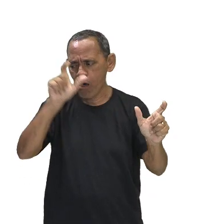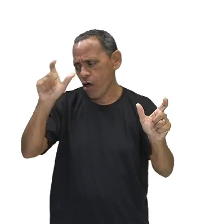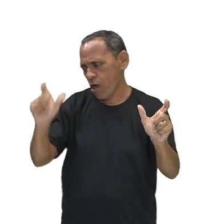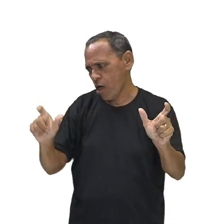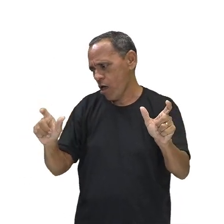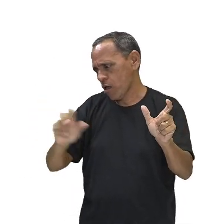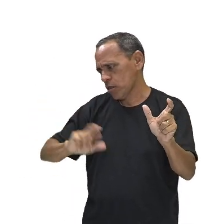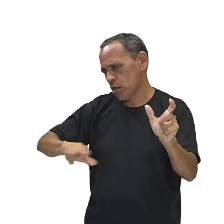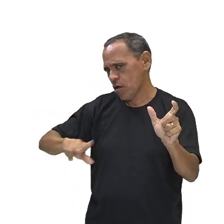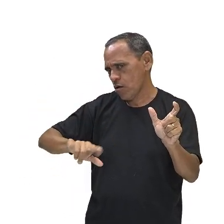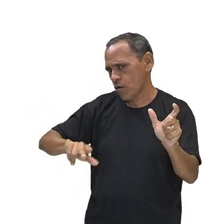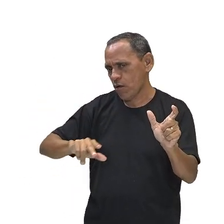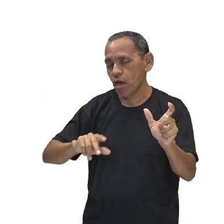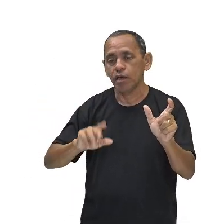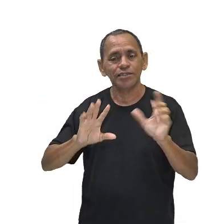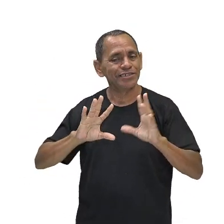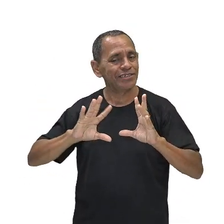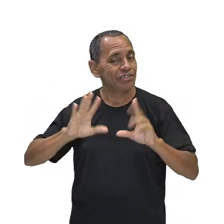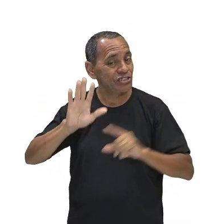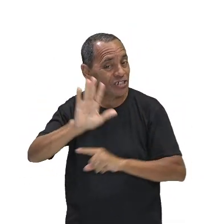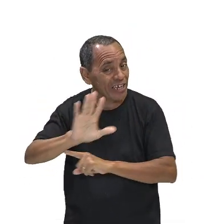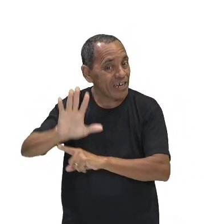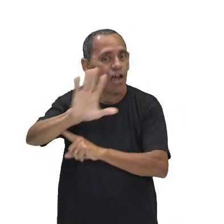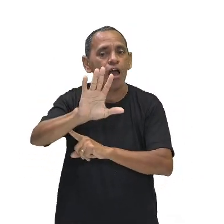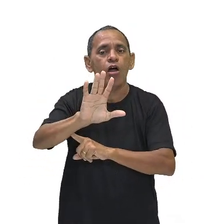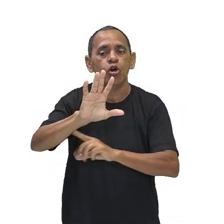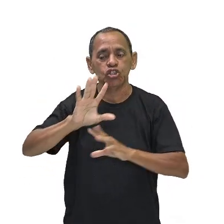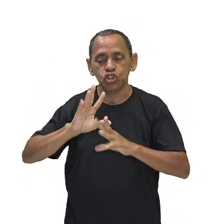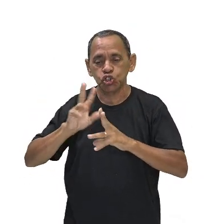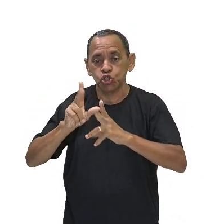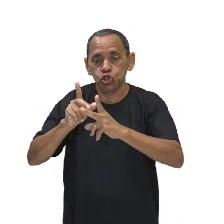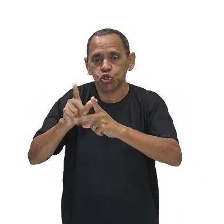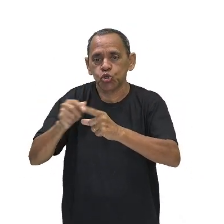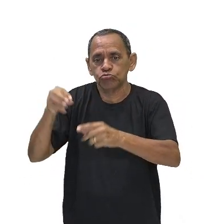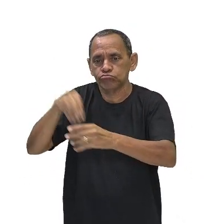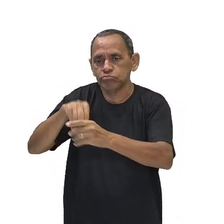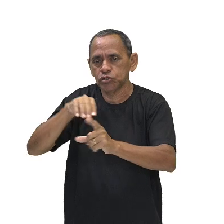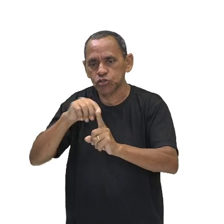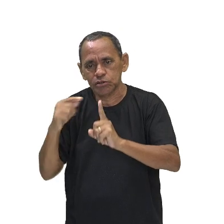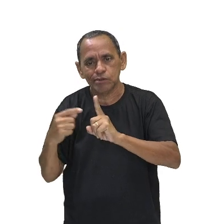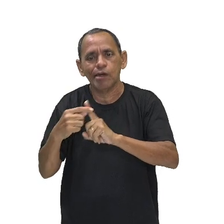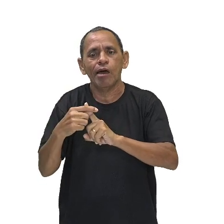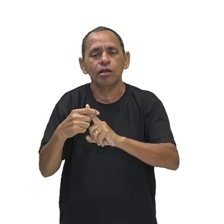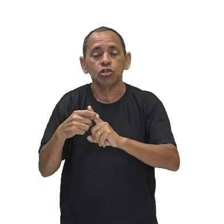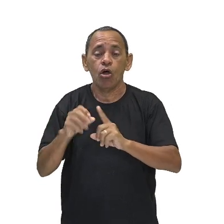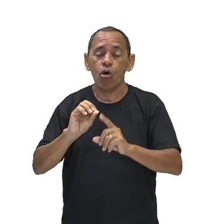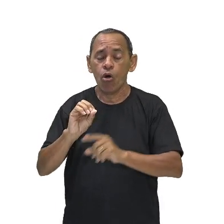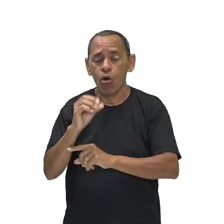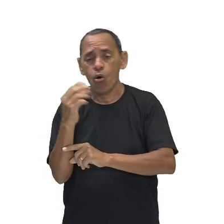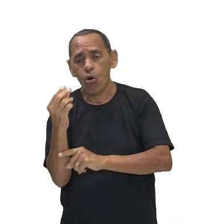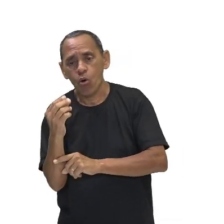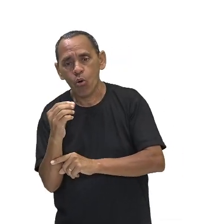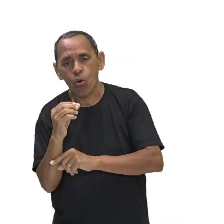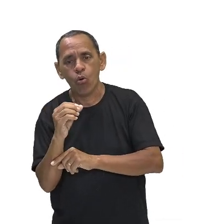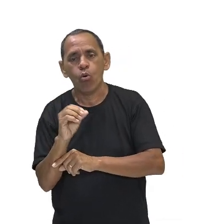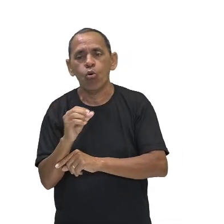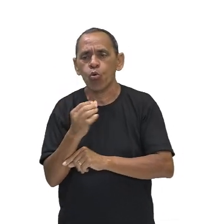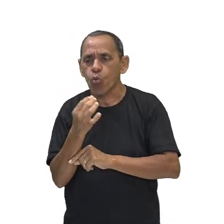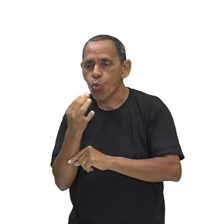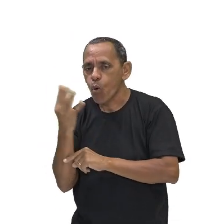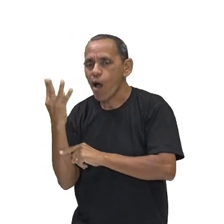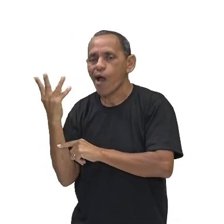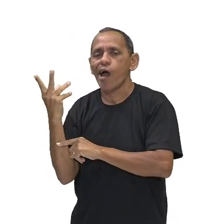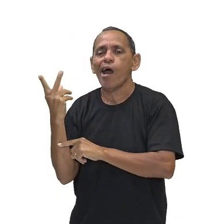ser geral, valer para todos ou às vezes quase todos, mas de forma geral.